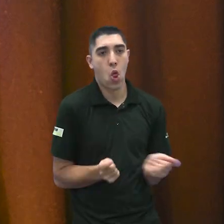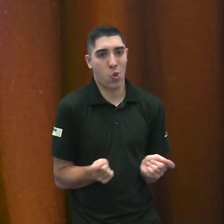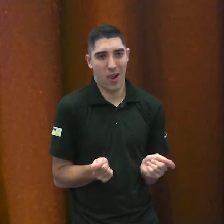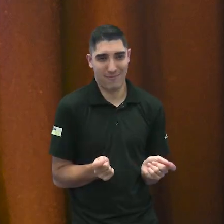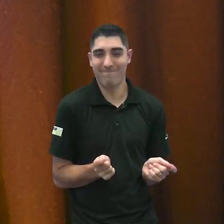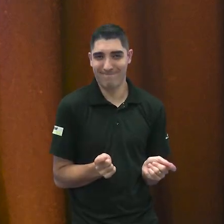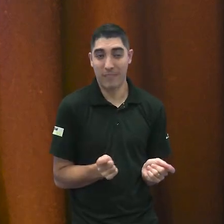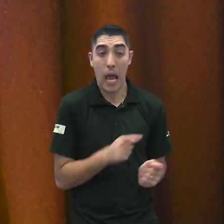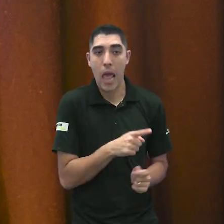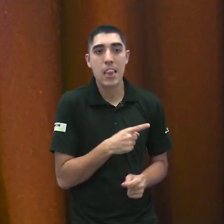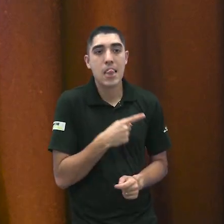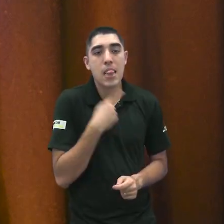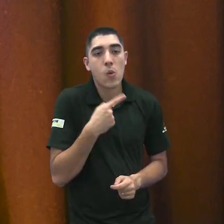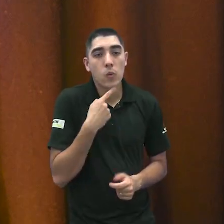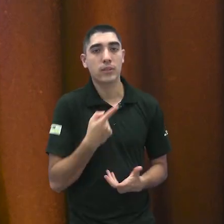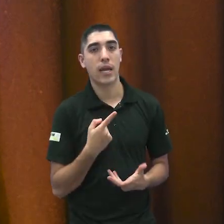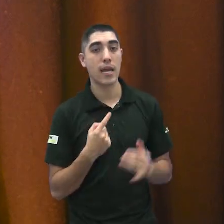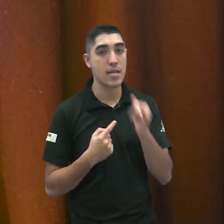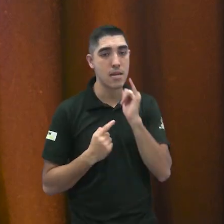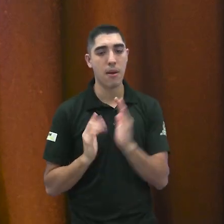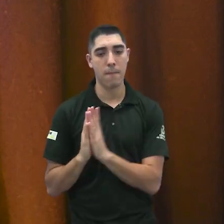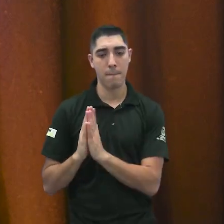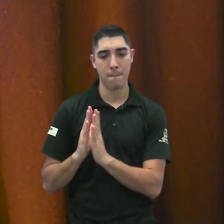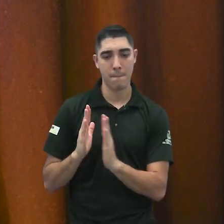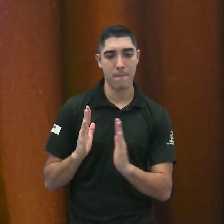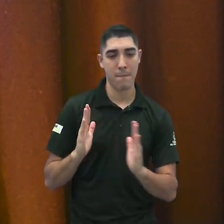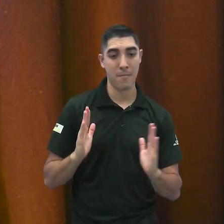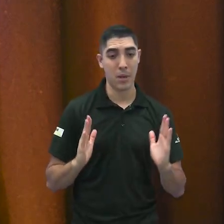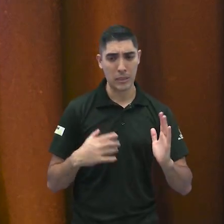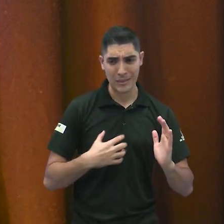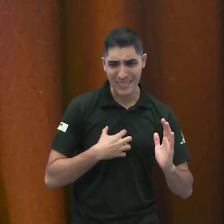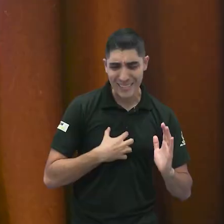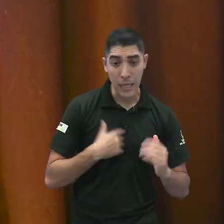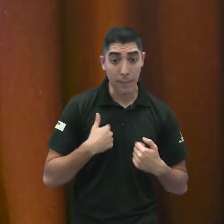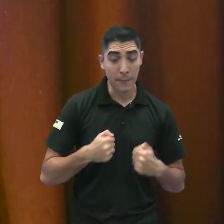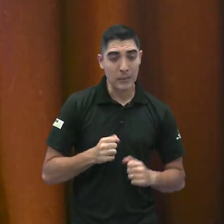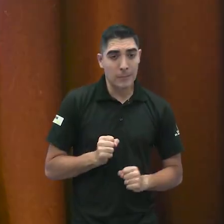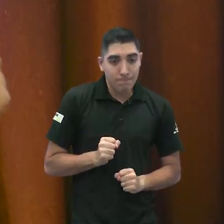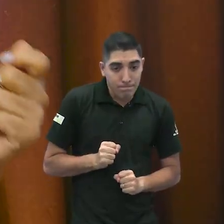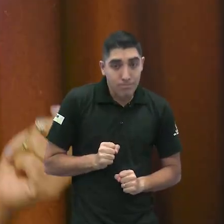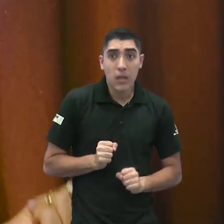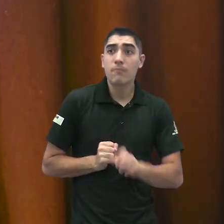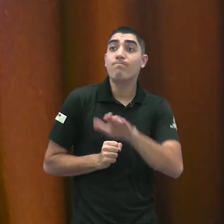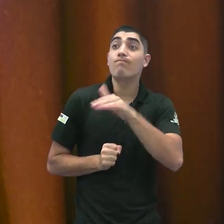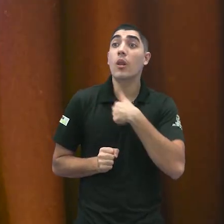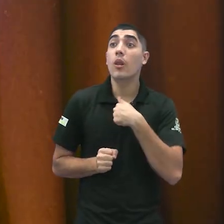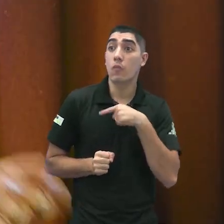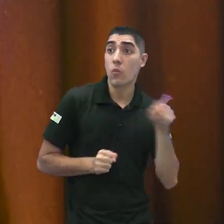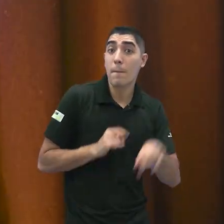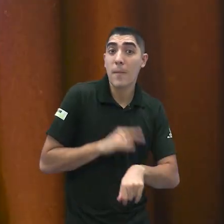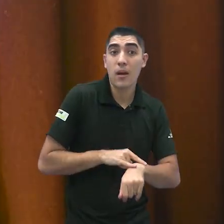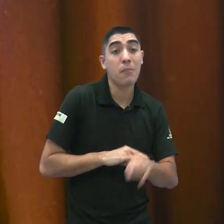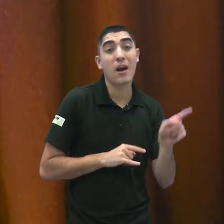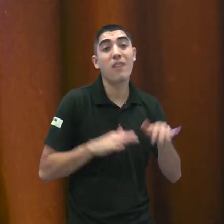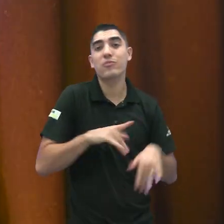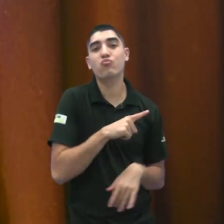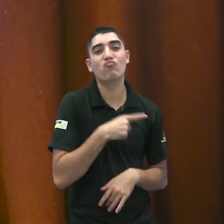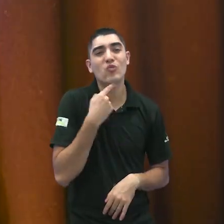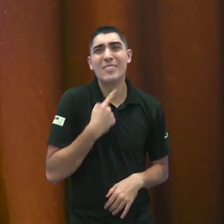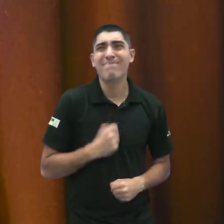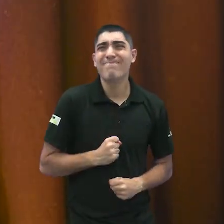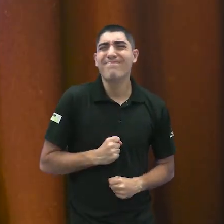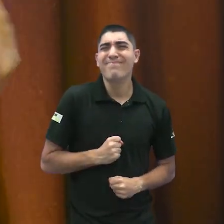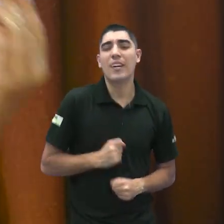consegue ficar ali naquele período entendendo a mensagem de que ela tem que segurar, que ela tem que chamar para ir na hora do banheiro, mas nem sempre ela vai